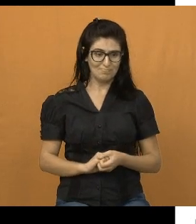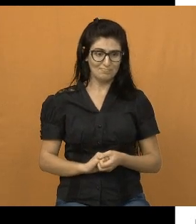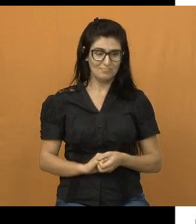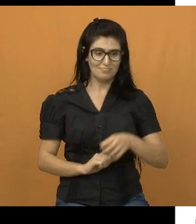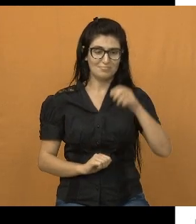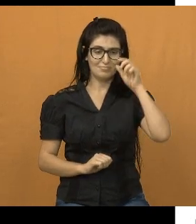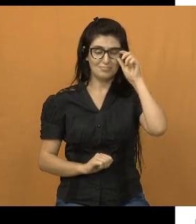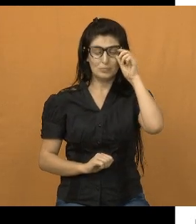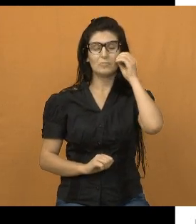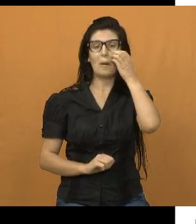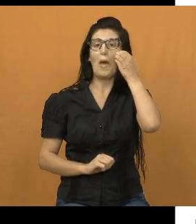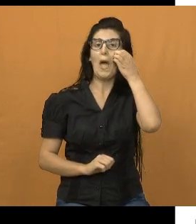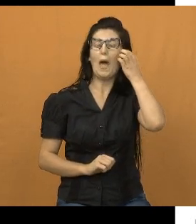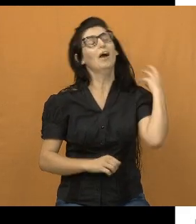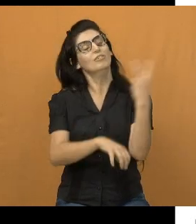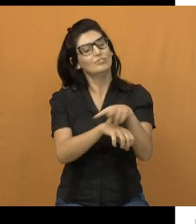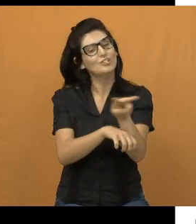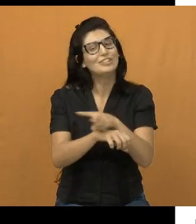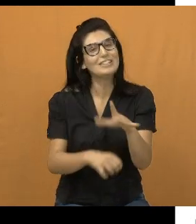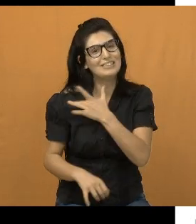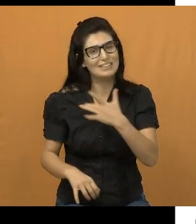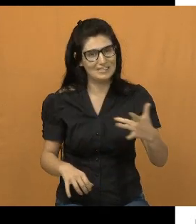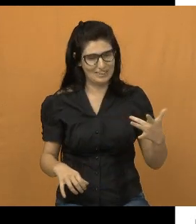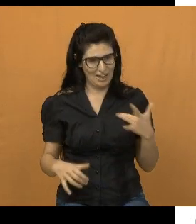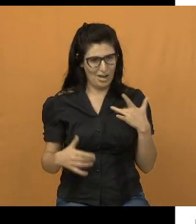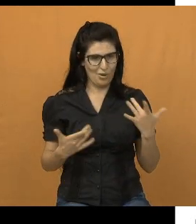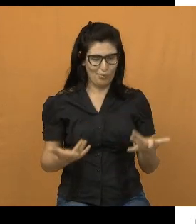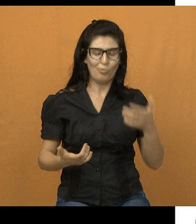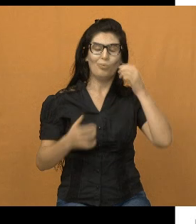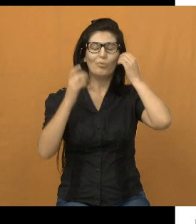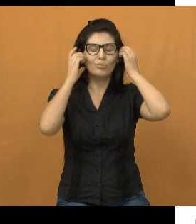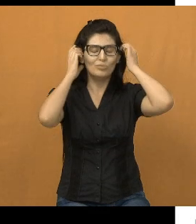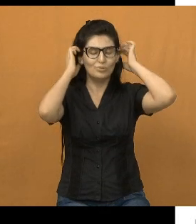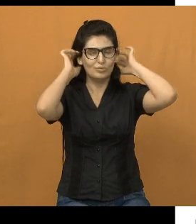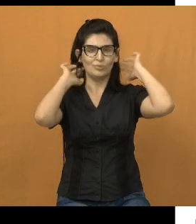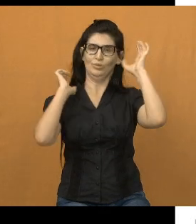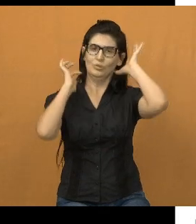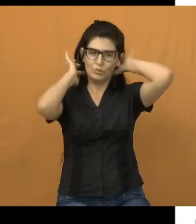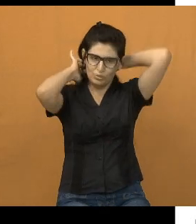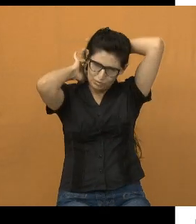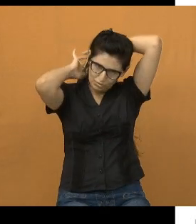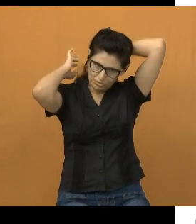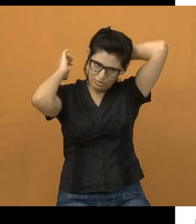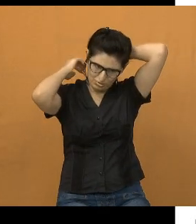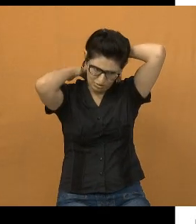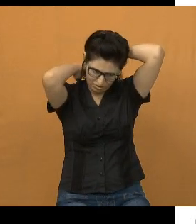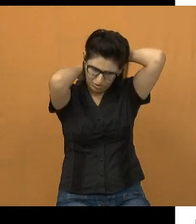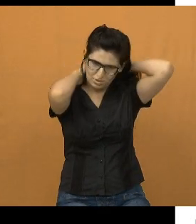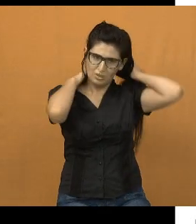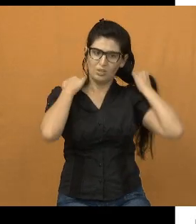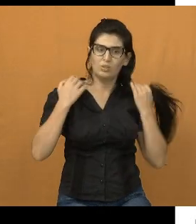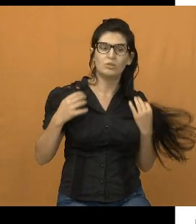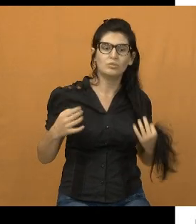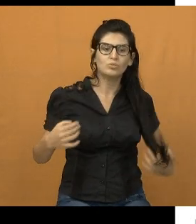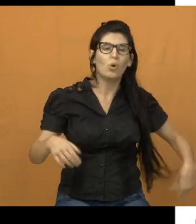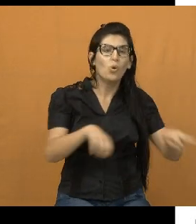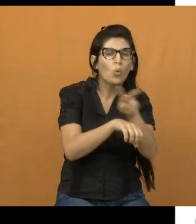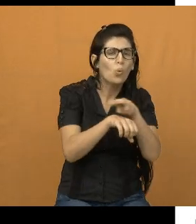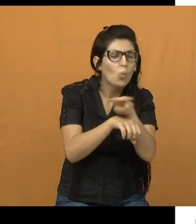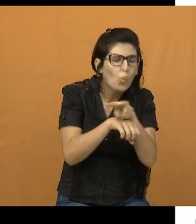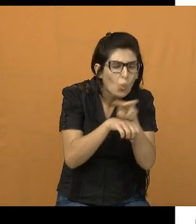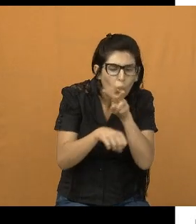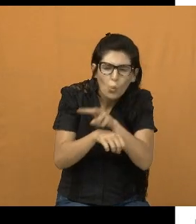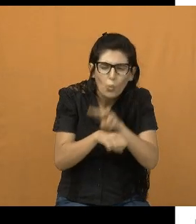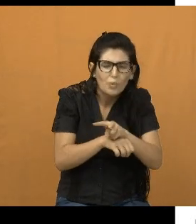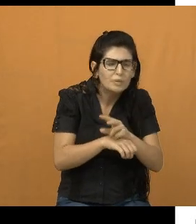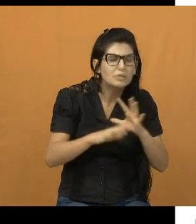Com relação à vigilância sanitária, nós encerramos o ano de 2017 com